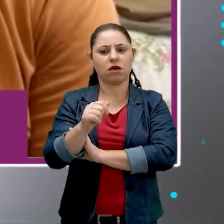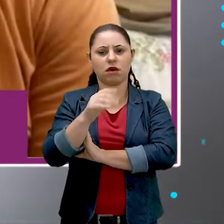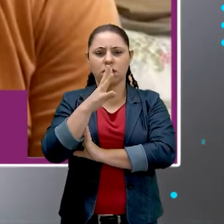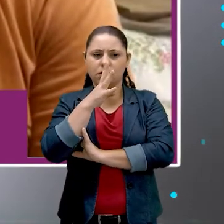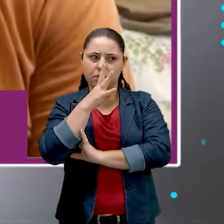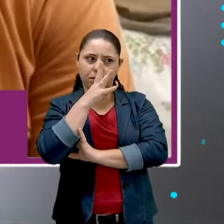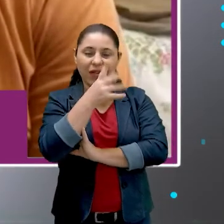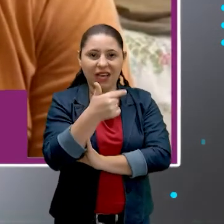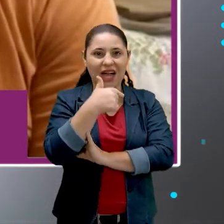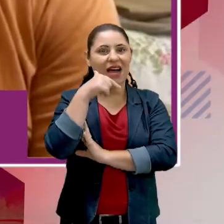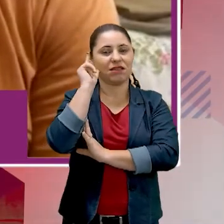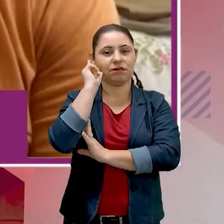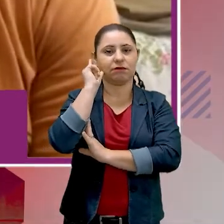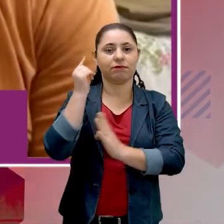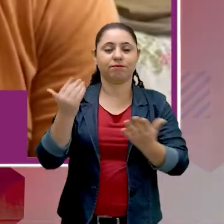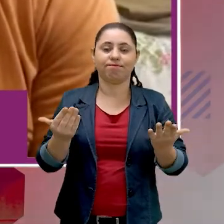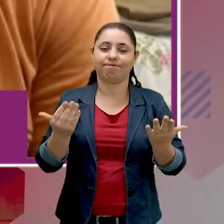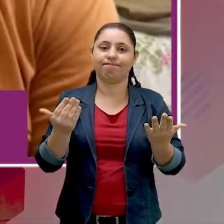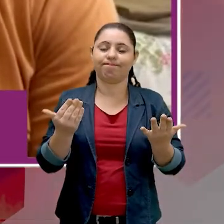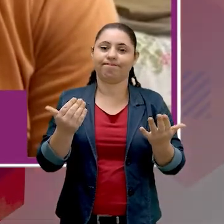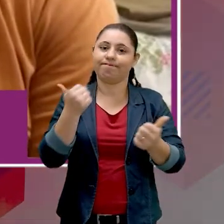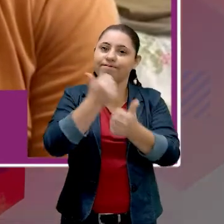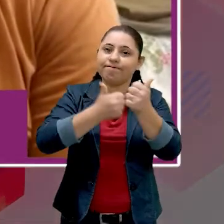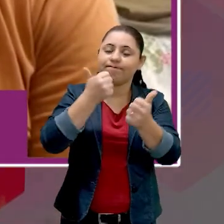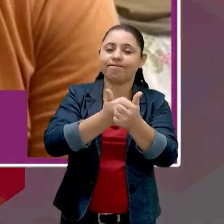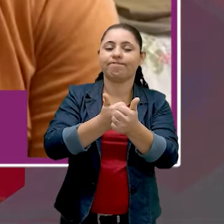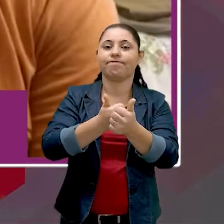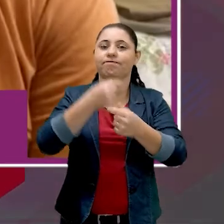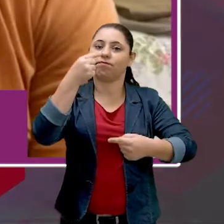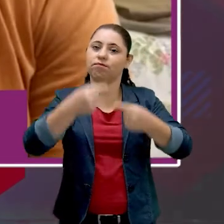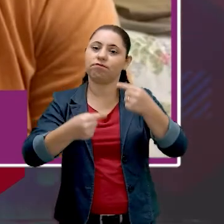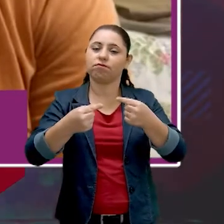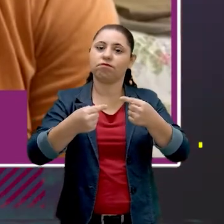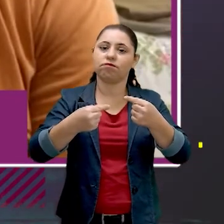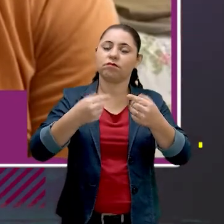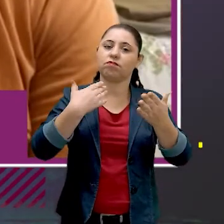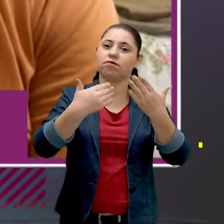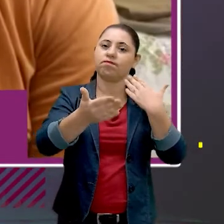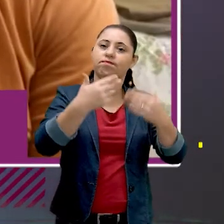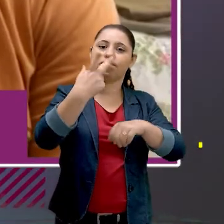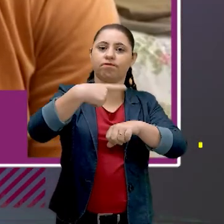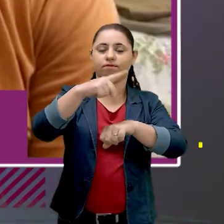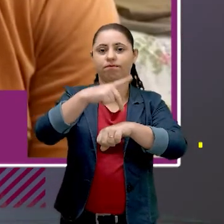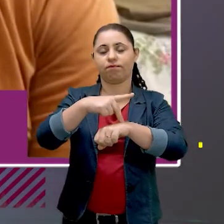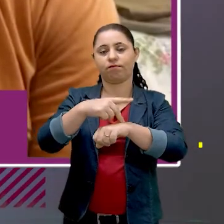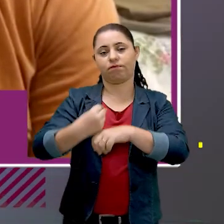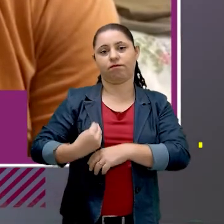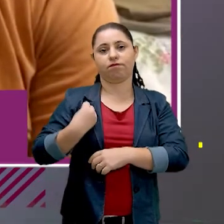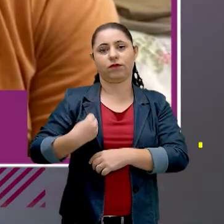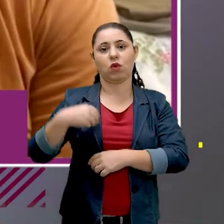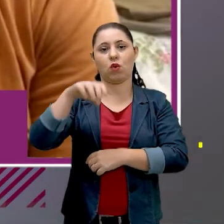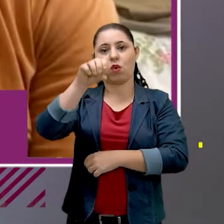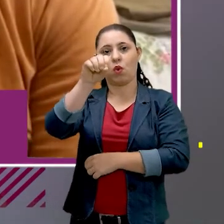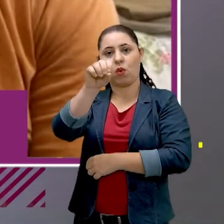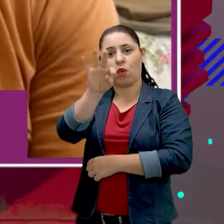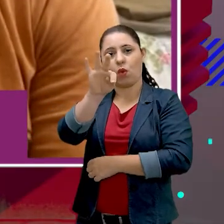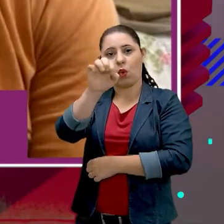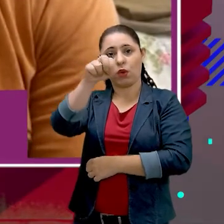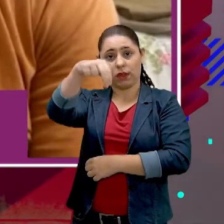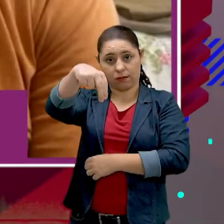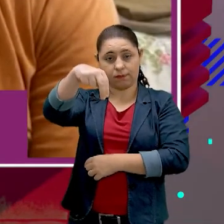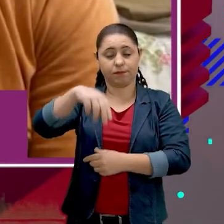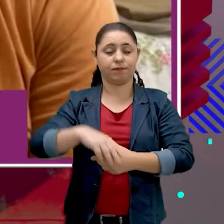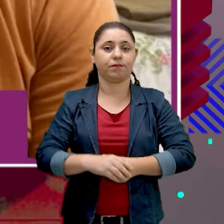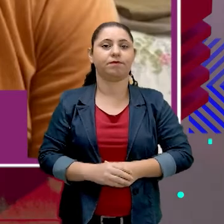precipitado ao tentar ali se comunicar, se aproximar com os países que fazem parte da OTAN?